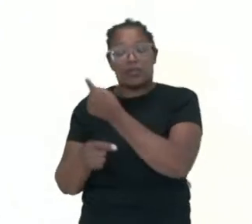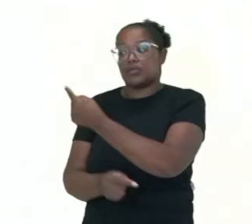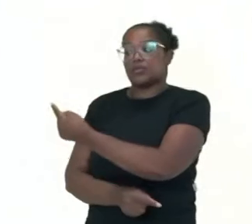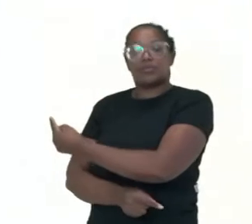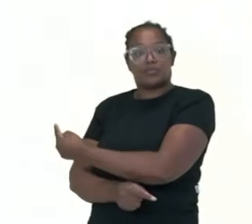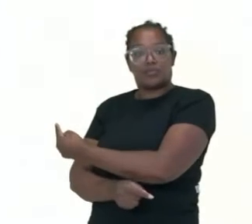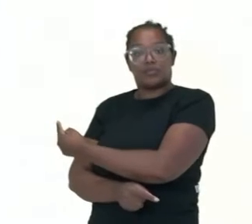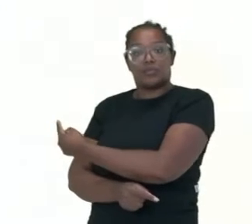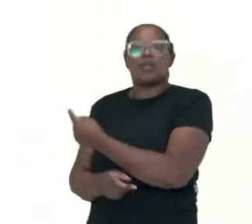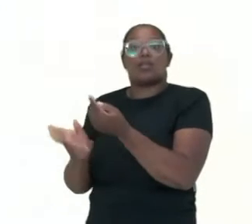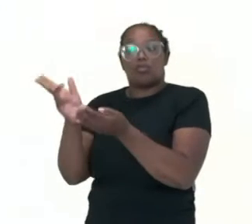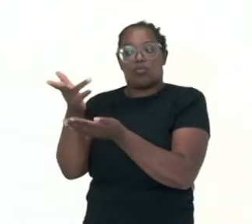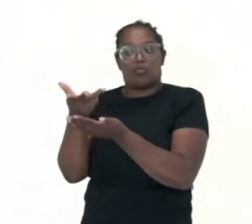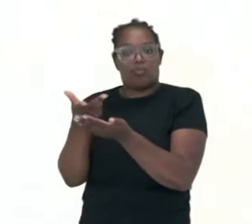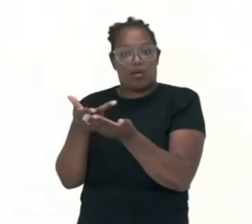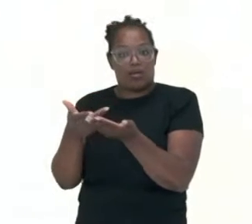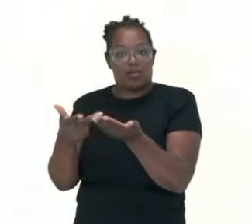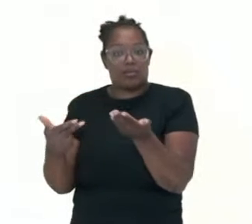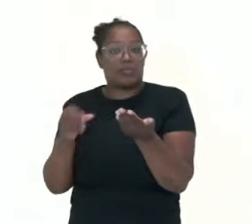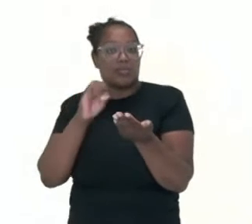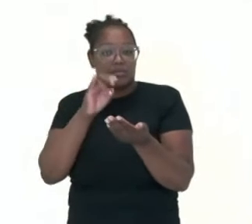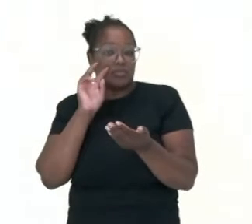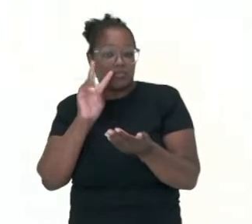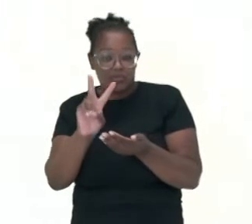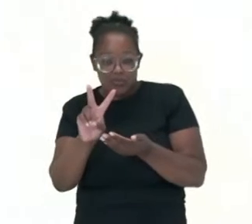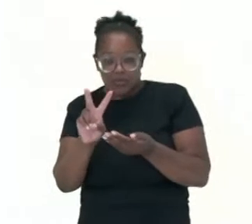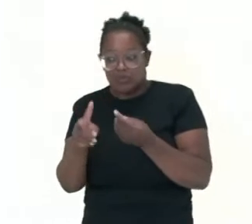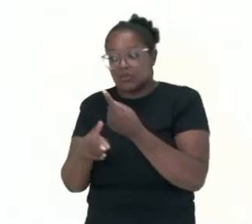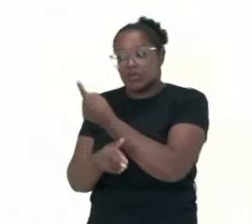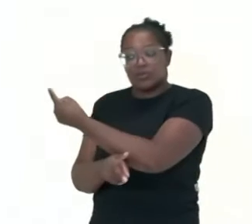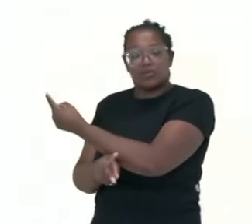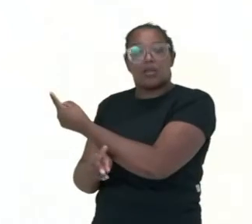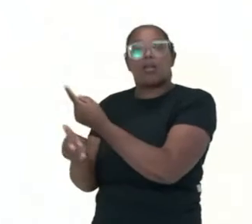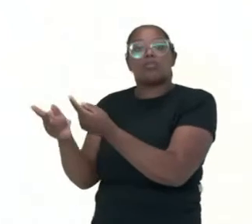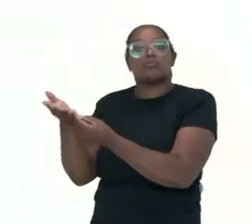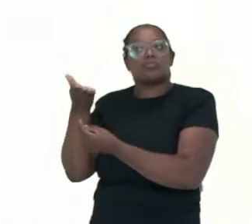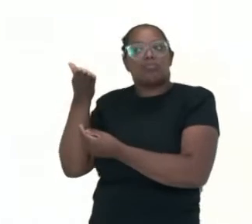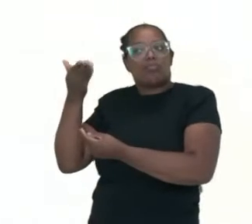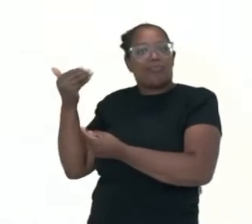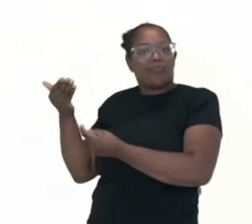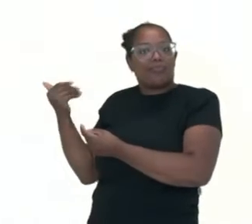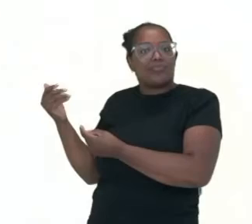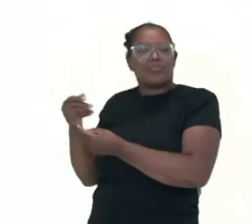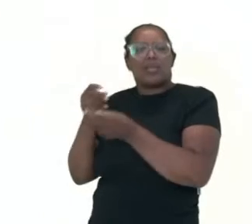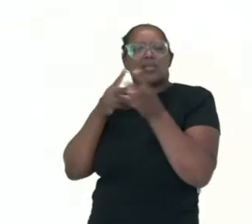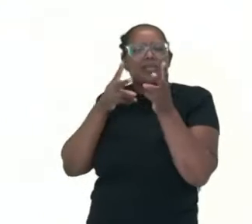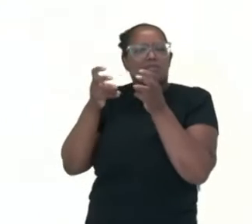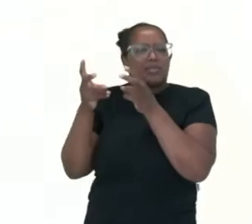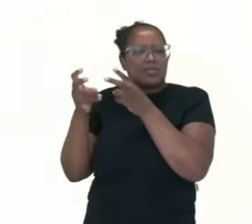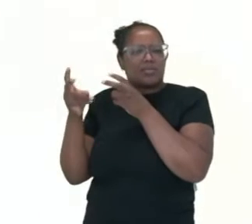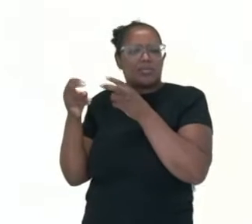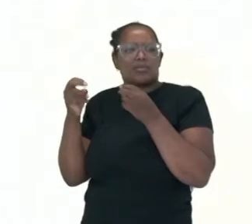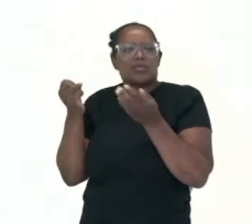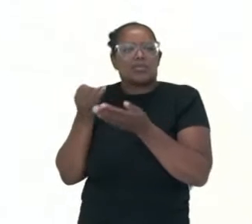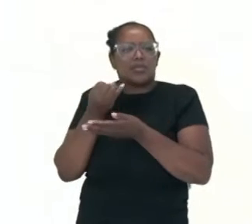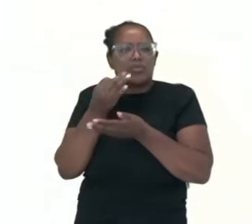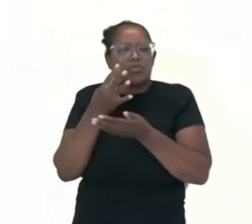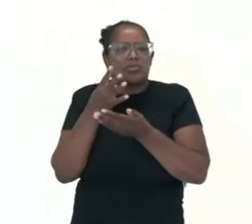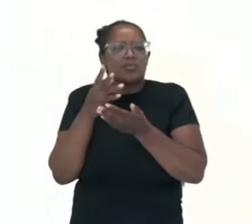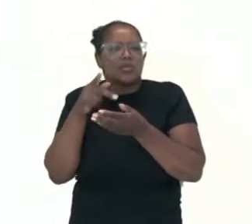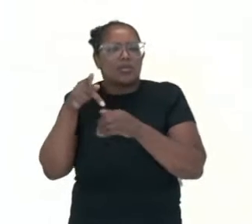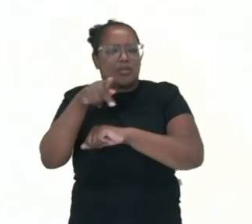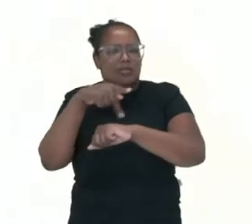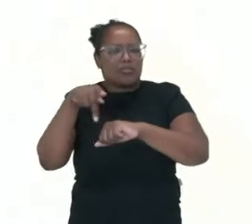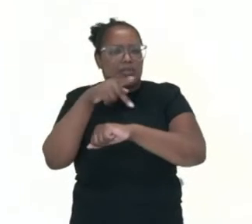visível em termos de mapa. Então, quando olhamos esse mapa representativo da época, percebemos que alguns passaram a ser socialistas